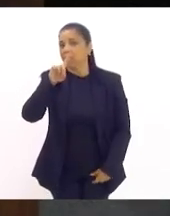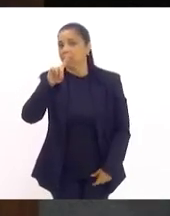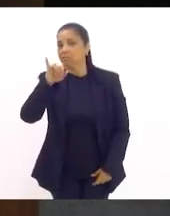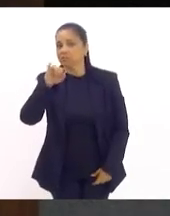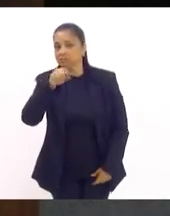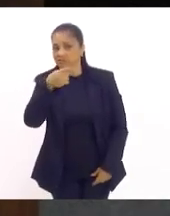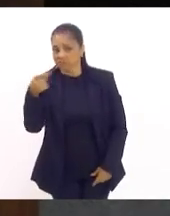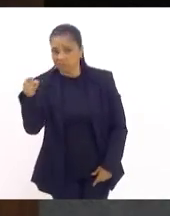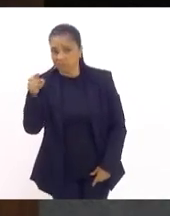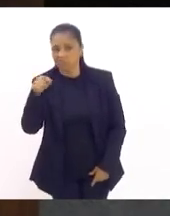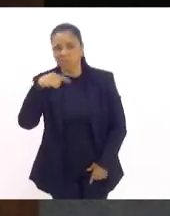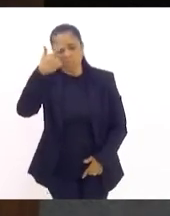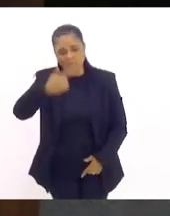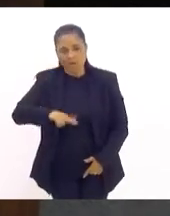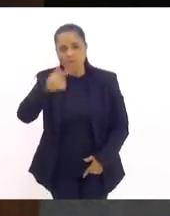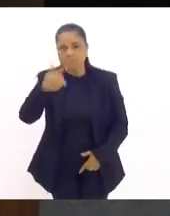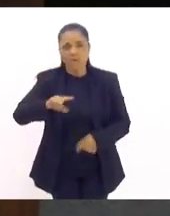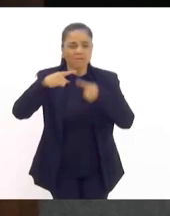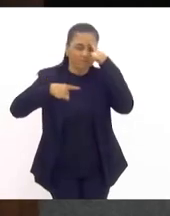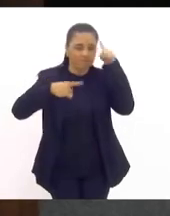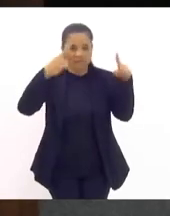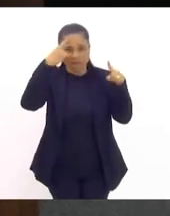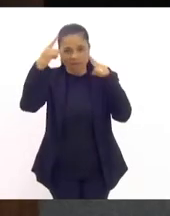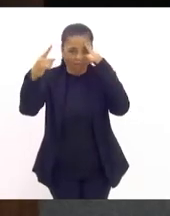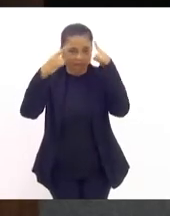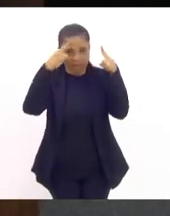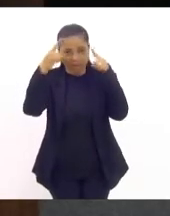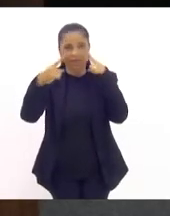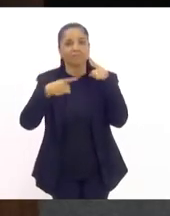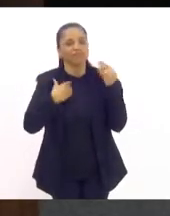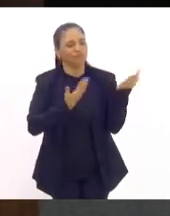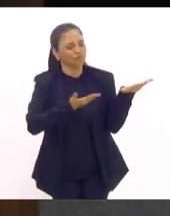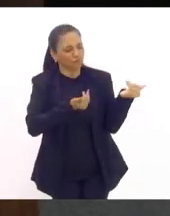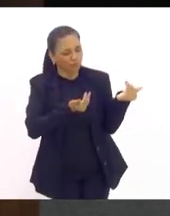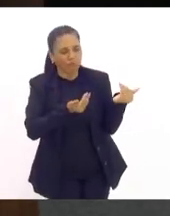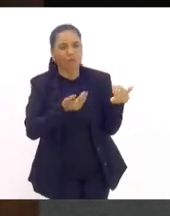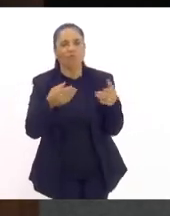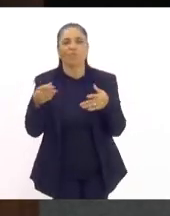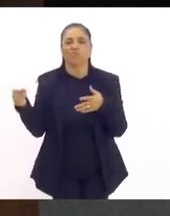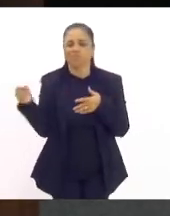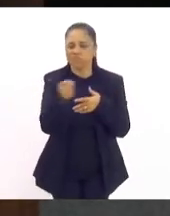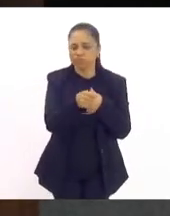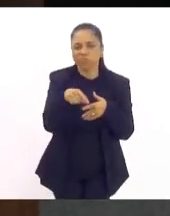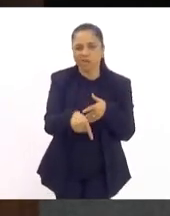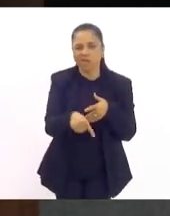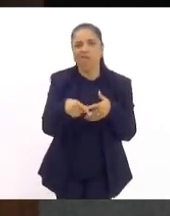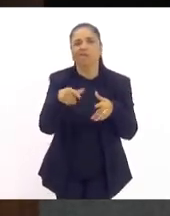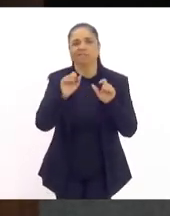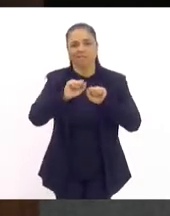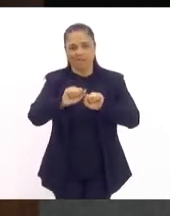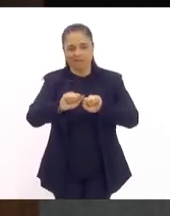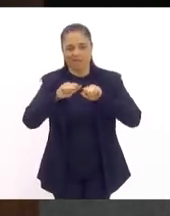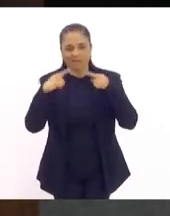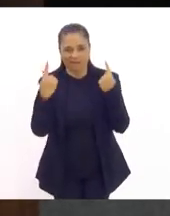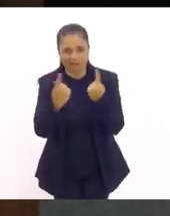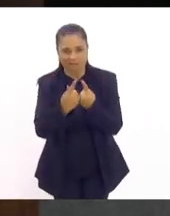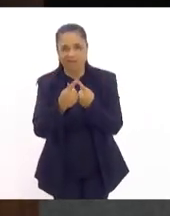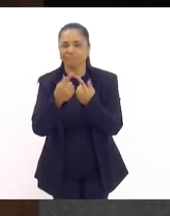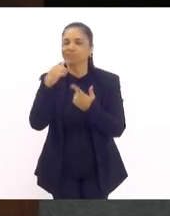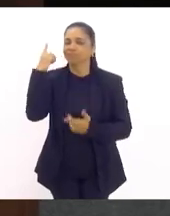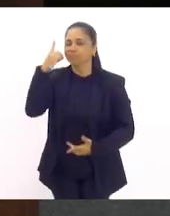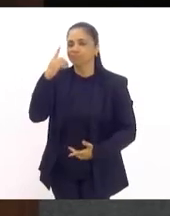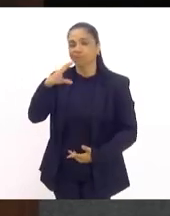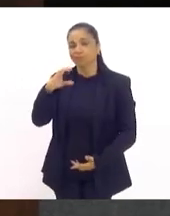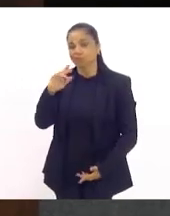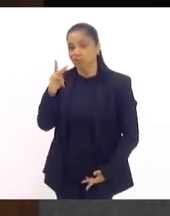próxima, e que venha mais ideias, e que venham mais juventudes querendo ocupar esse espaço. Deputado Chico, lhe concedo uma